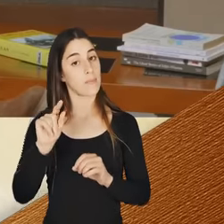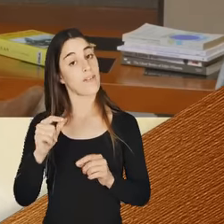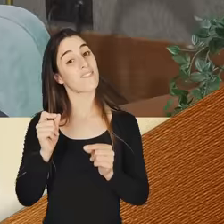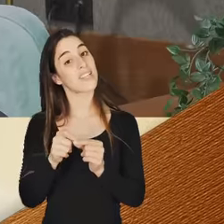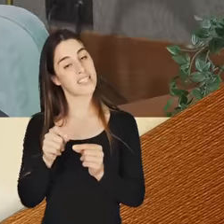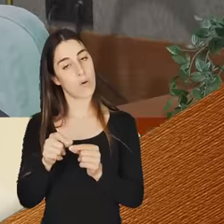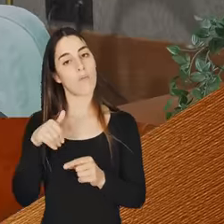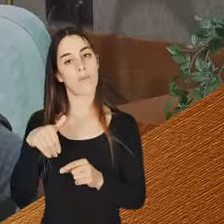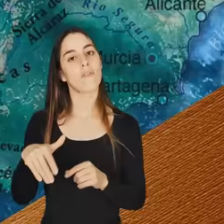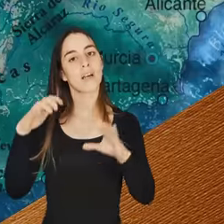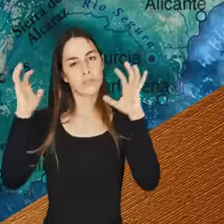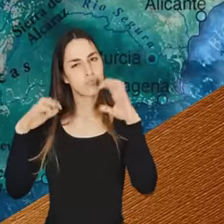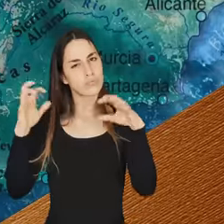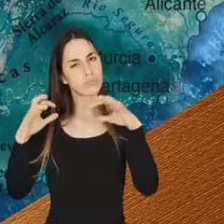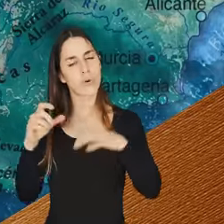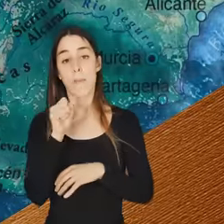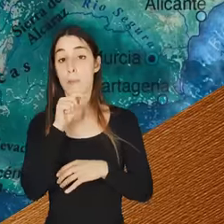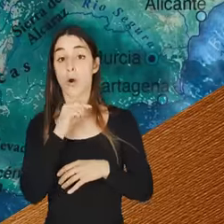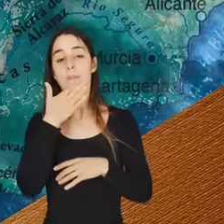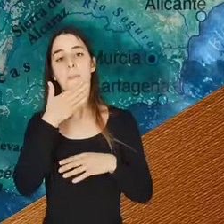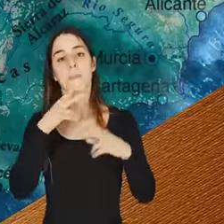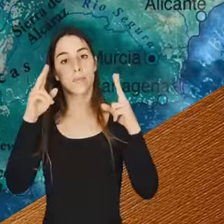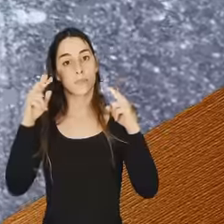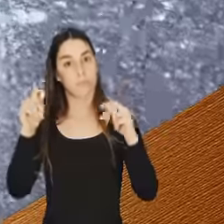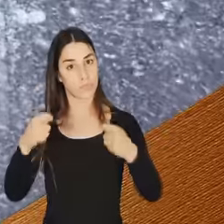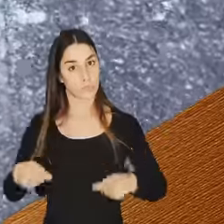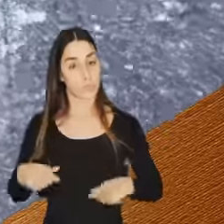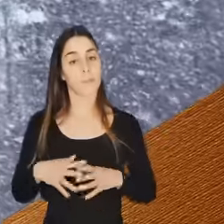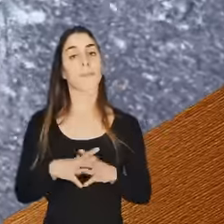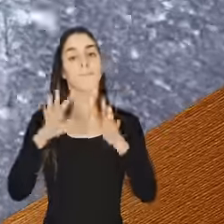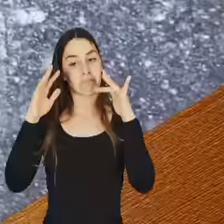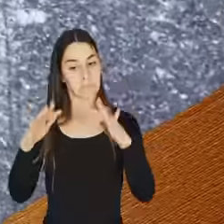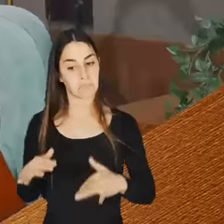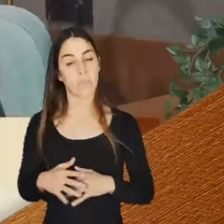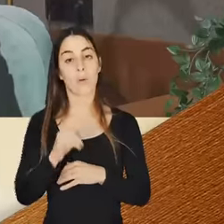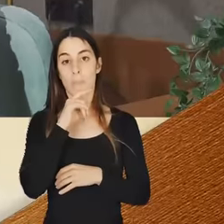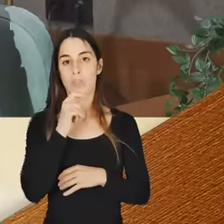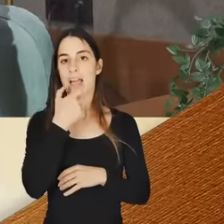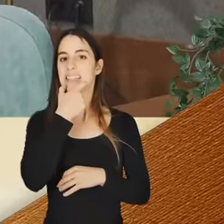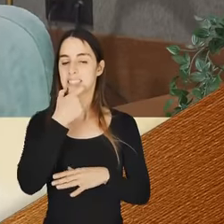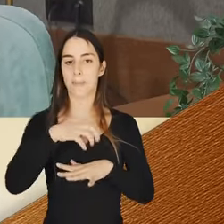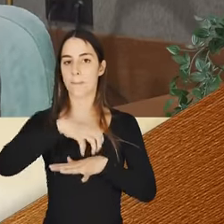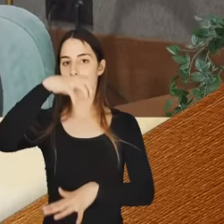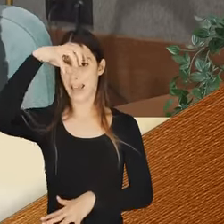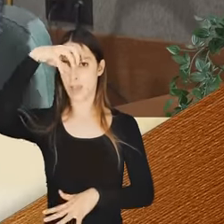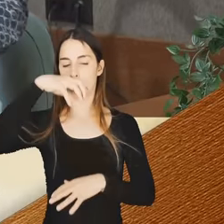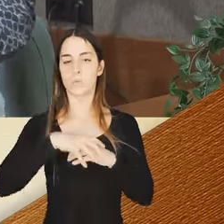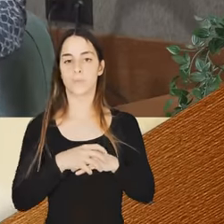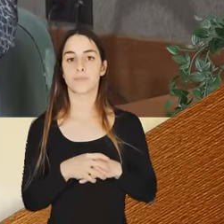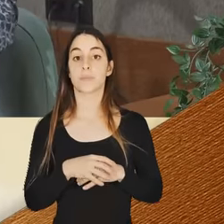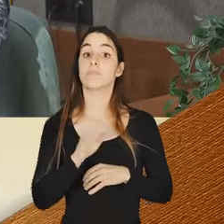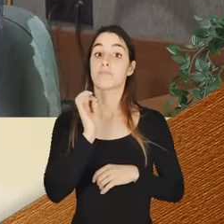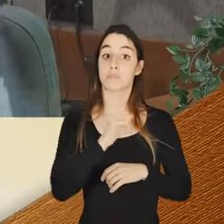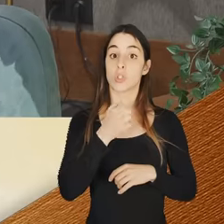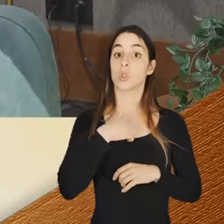Aliás, há risco de nevar para quem mora num prédio um pouquinho mais alto. Percebo. Aliás, eu já estive em Viseu e